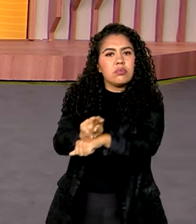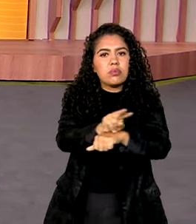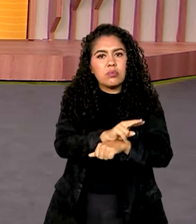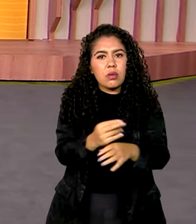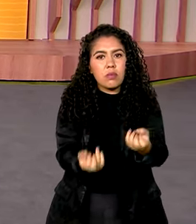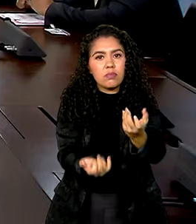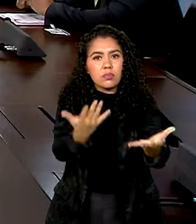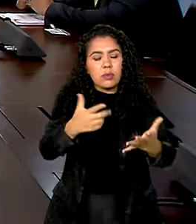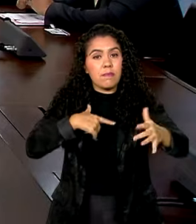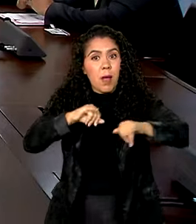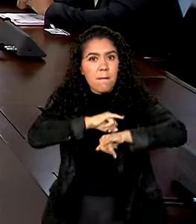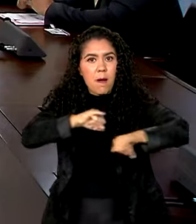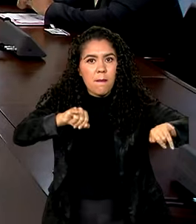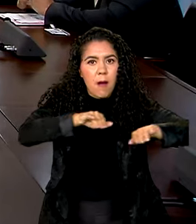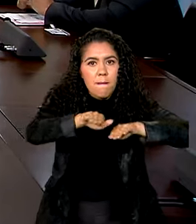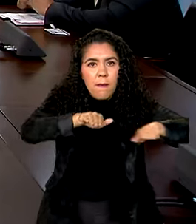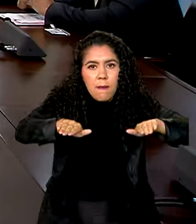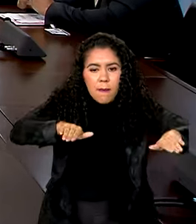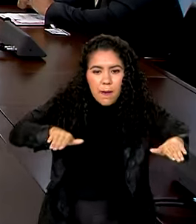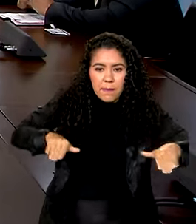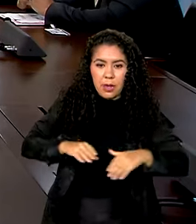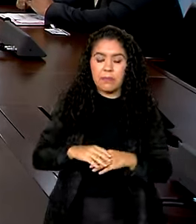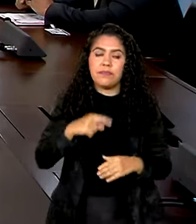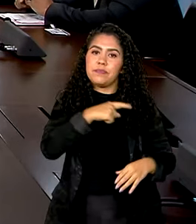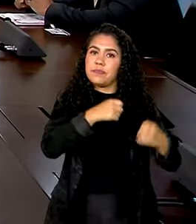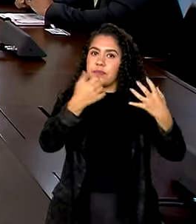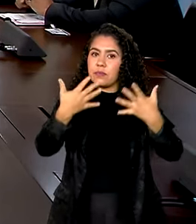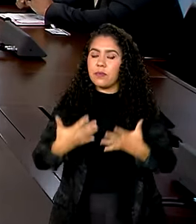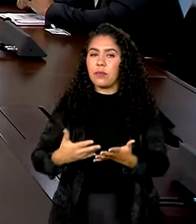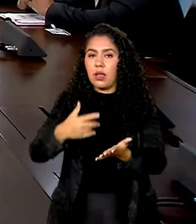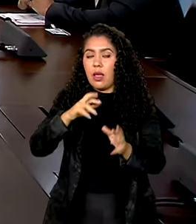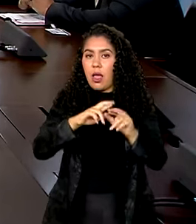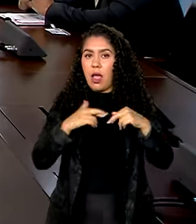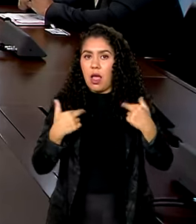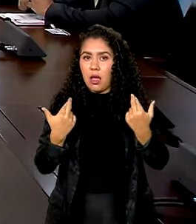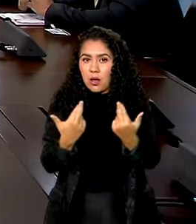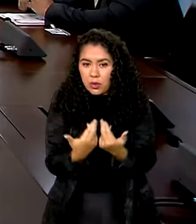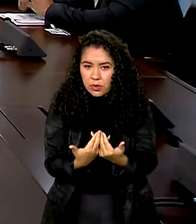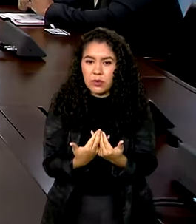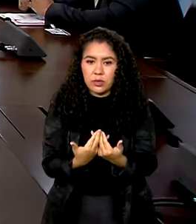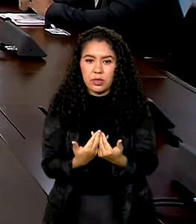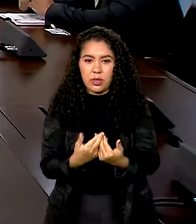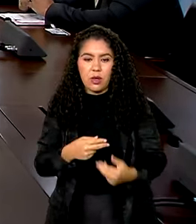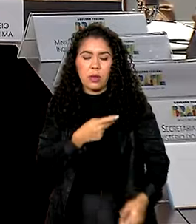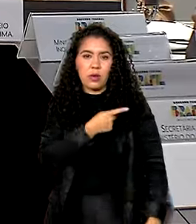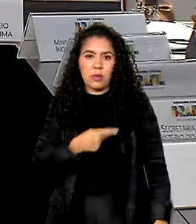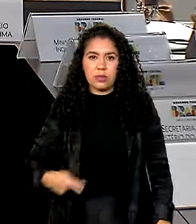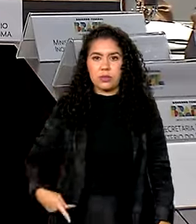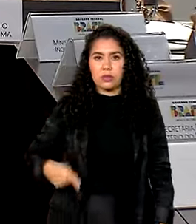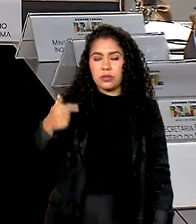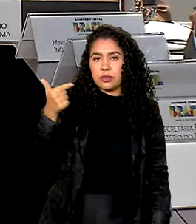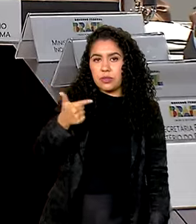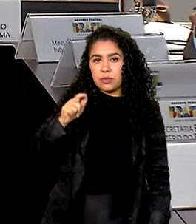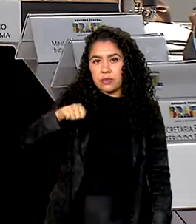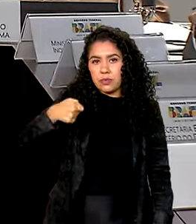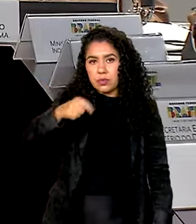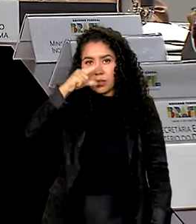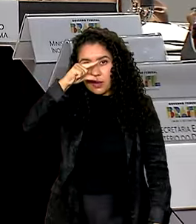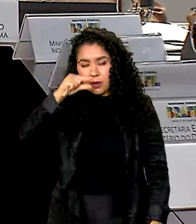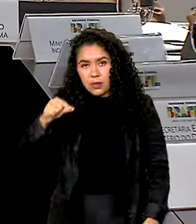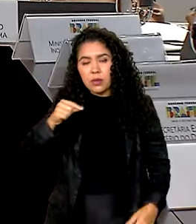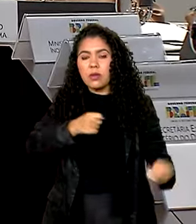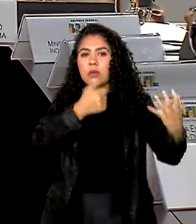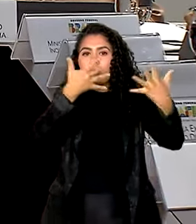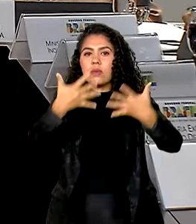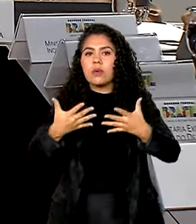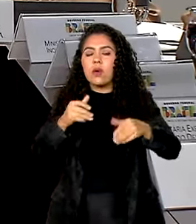ações. A reunião com o presidente em exercício, Geraldo Alckmin, discutiu formas de enfrentar a